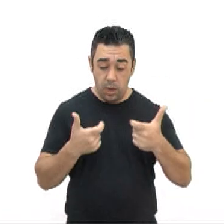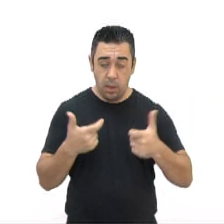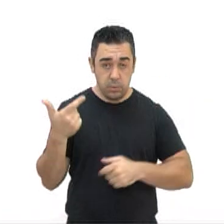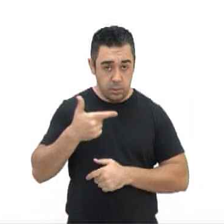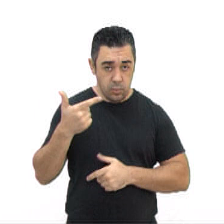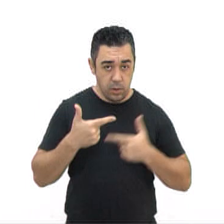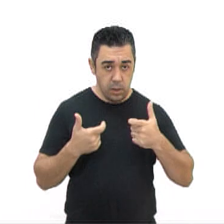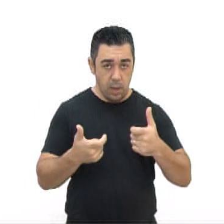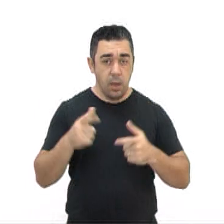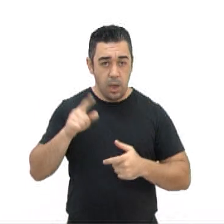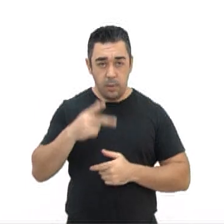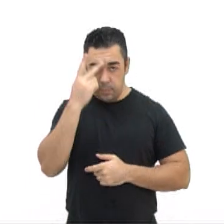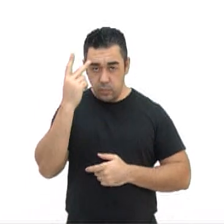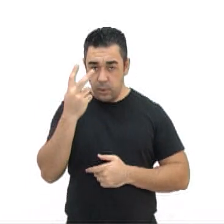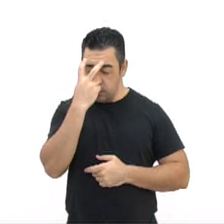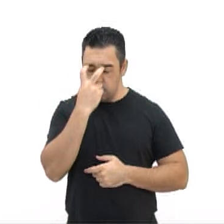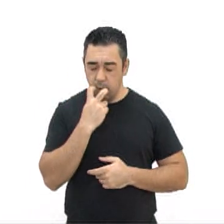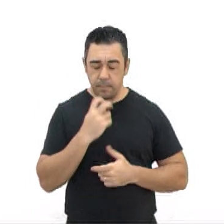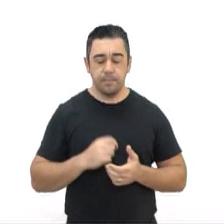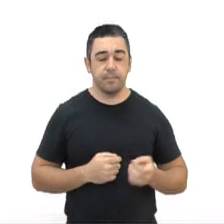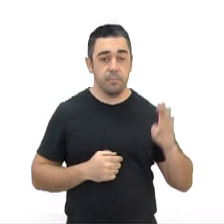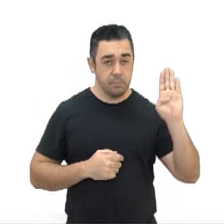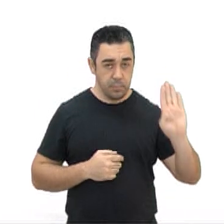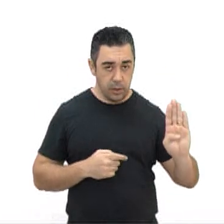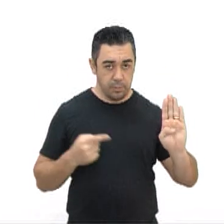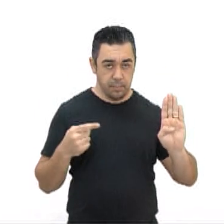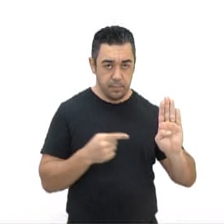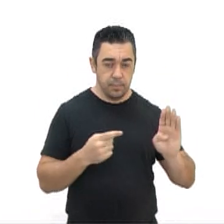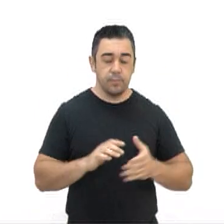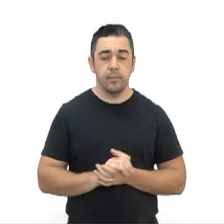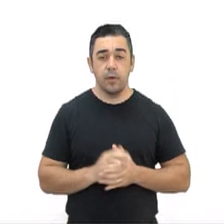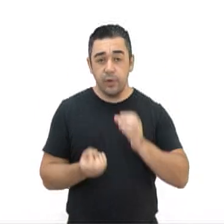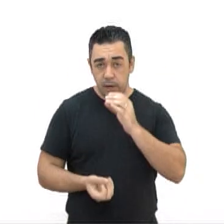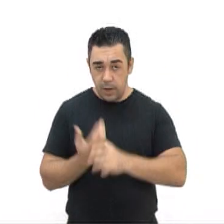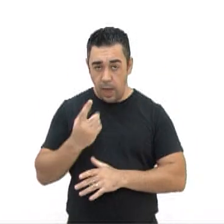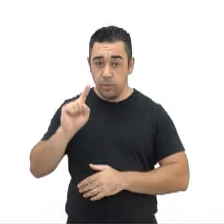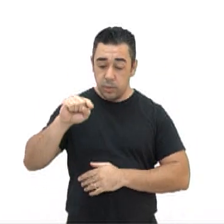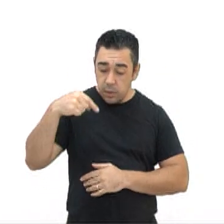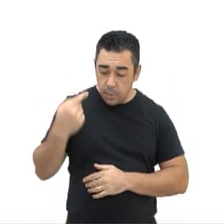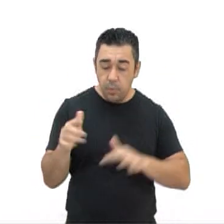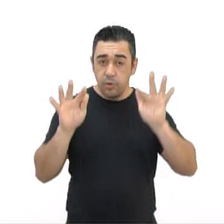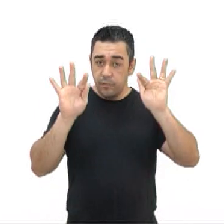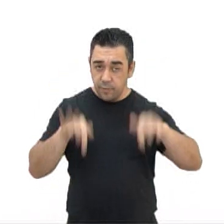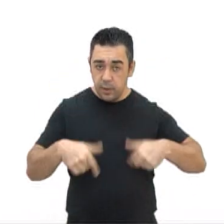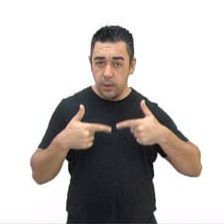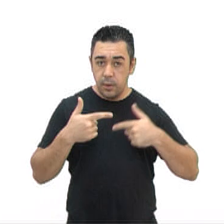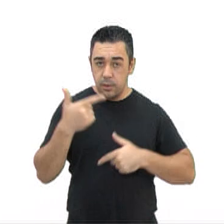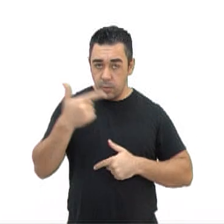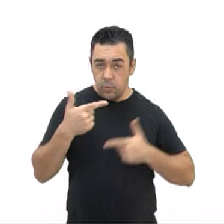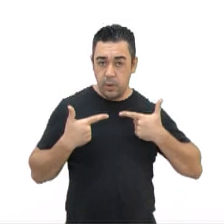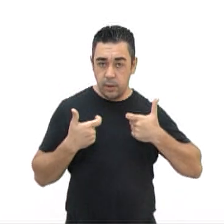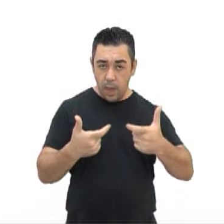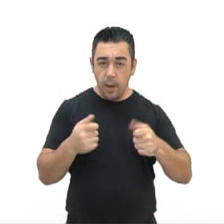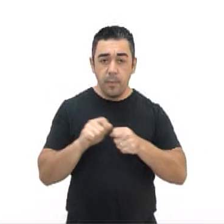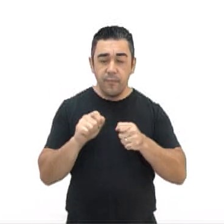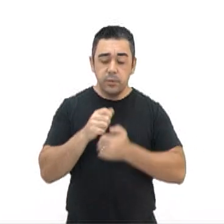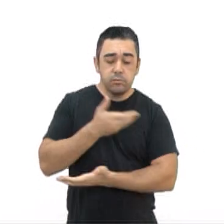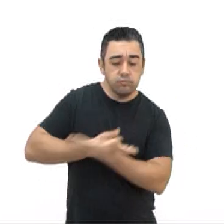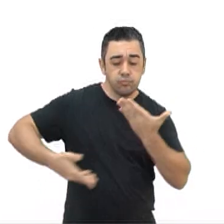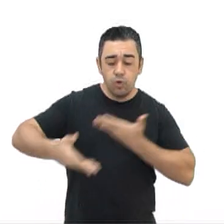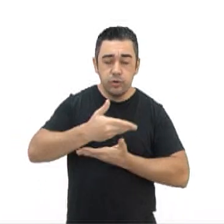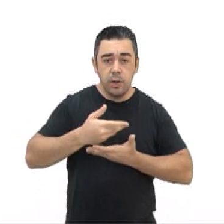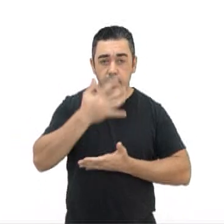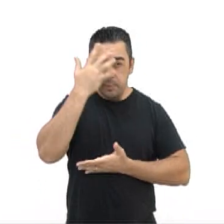combatentes cegos. Opção B. O goalball foi criado após o fim do conflito para socializar os veteranos que